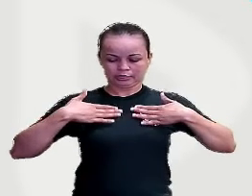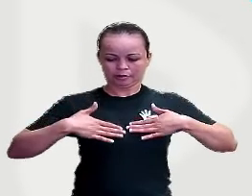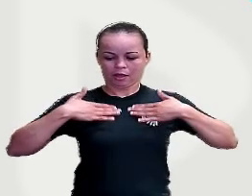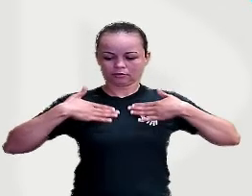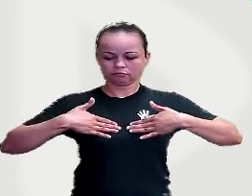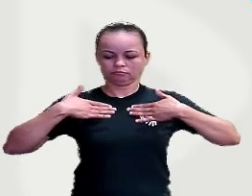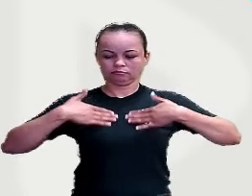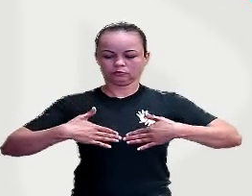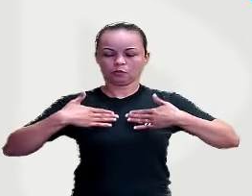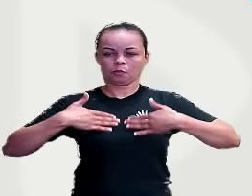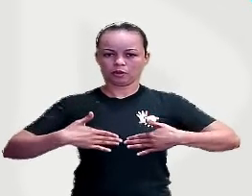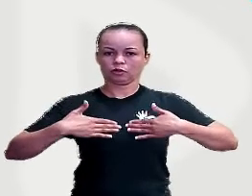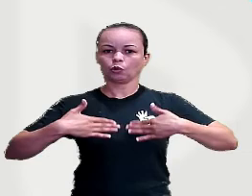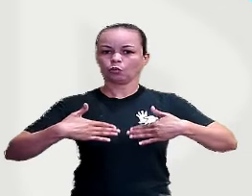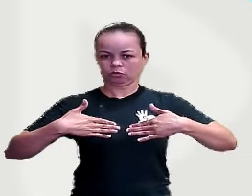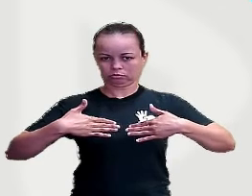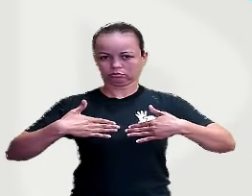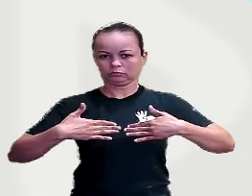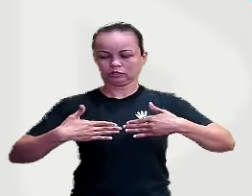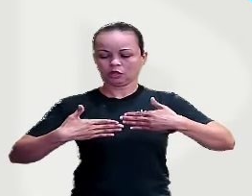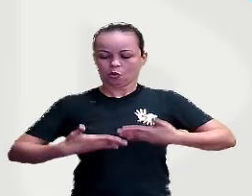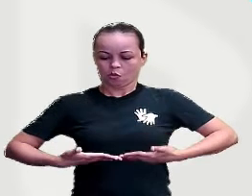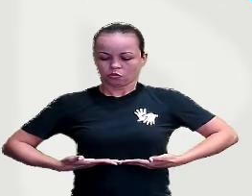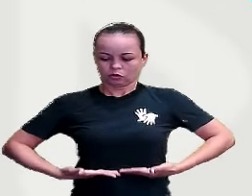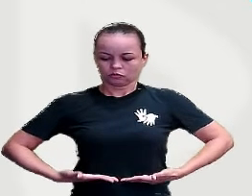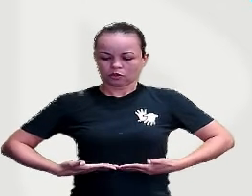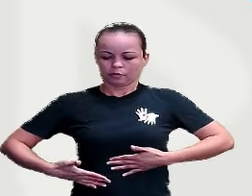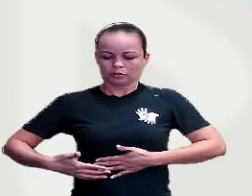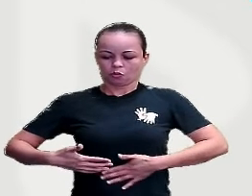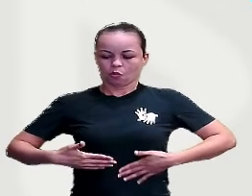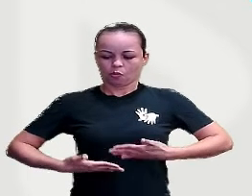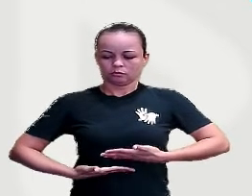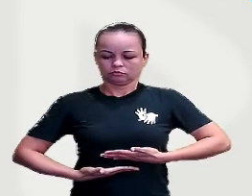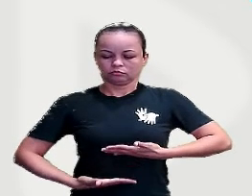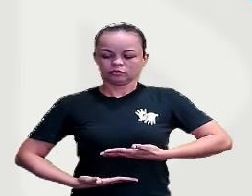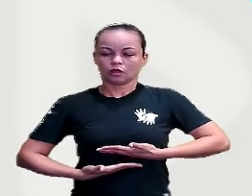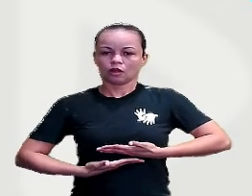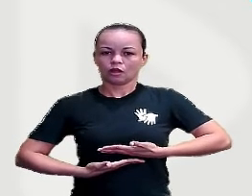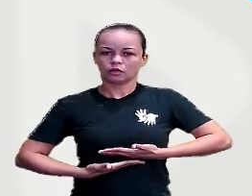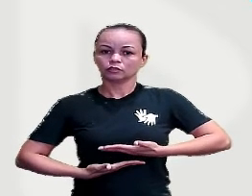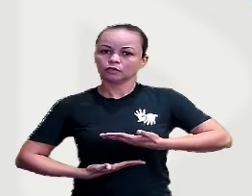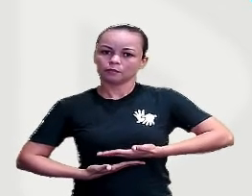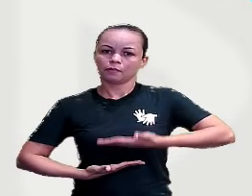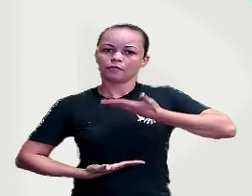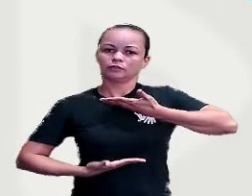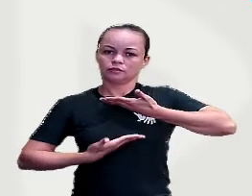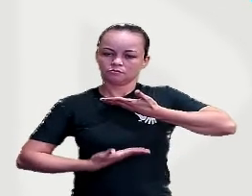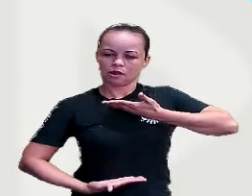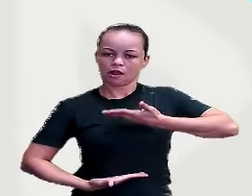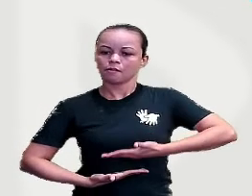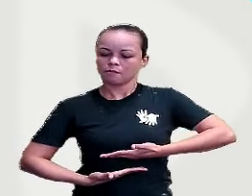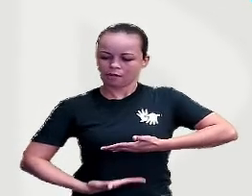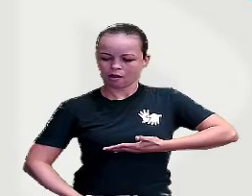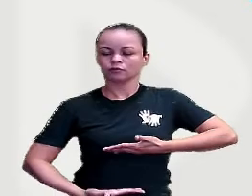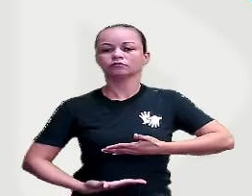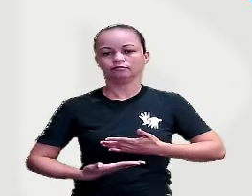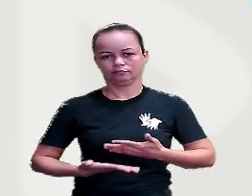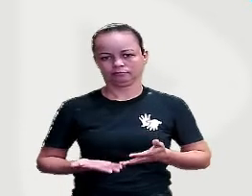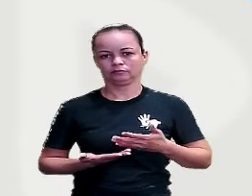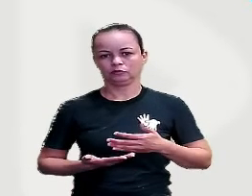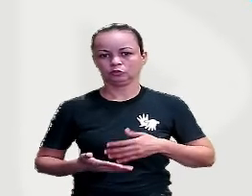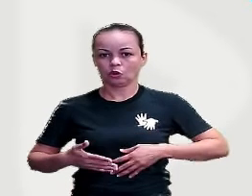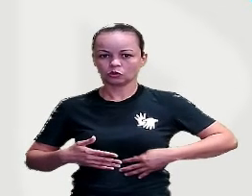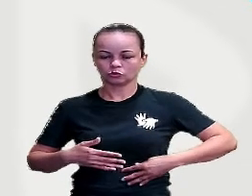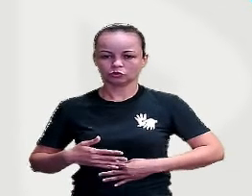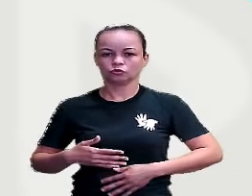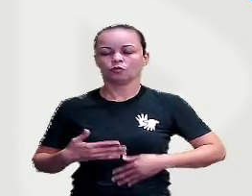superior, do nosso tronco, com o nosso abdômen, que é a parte inferior, que é a parte já da nossa barriga, do nosso estômago, tá certo?